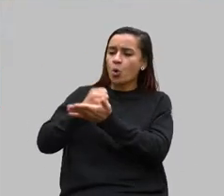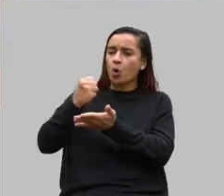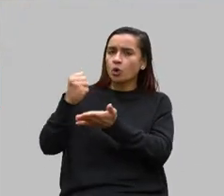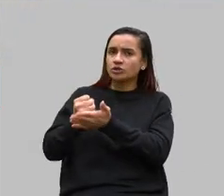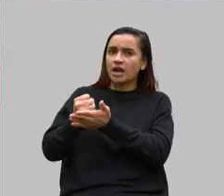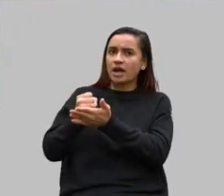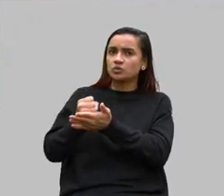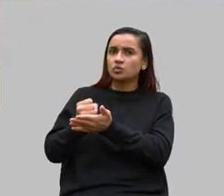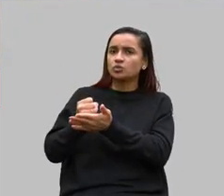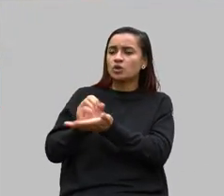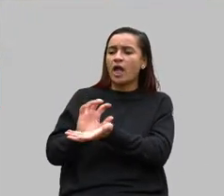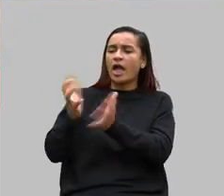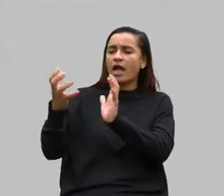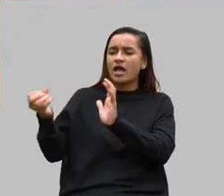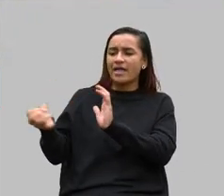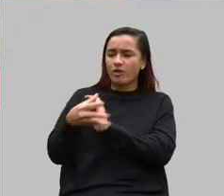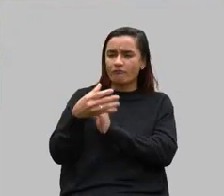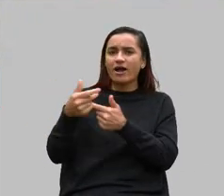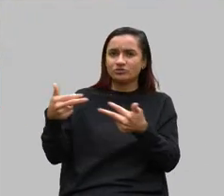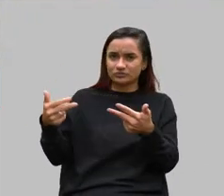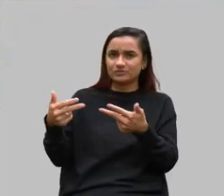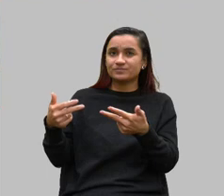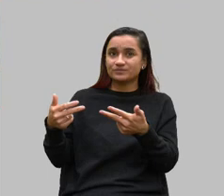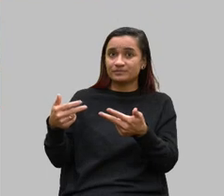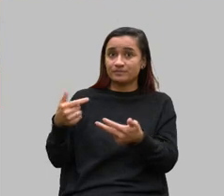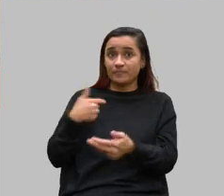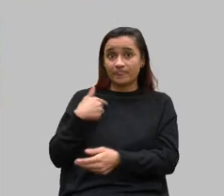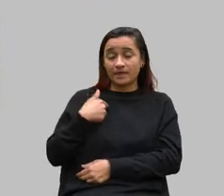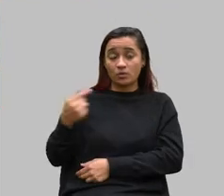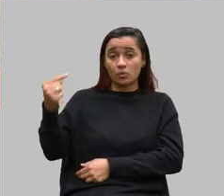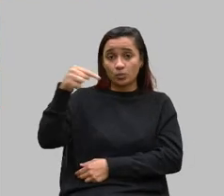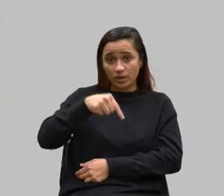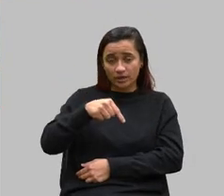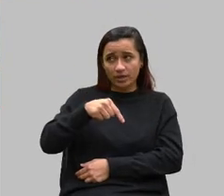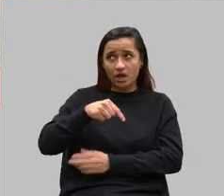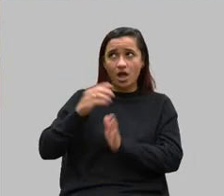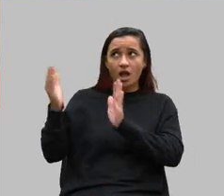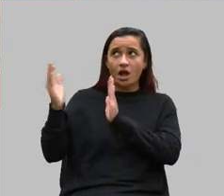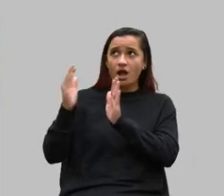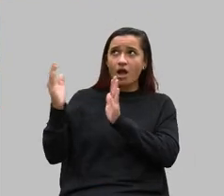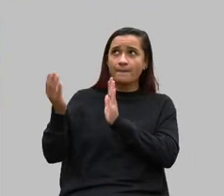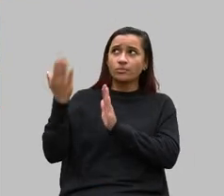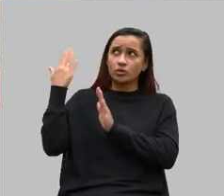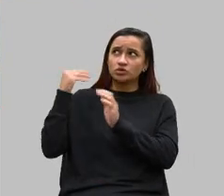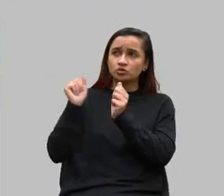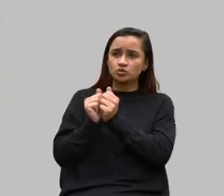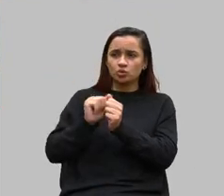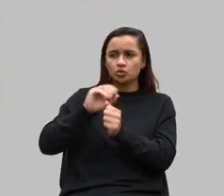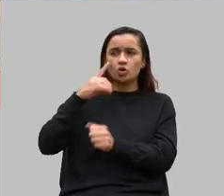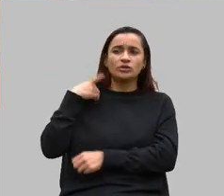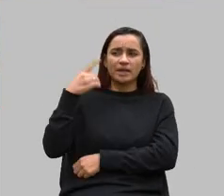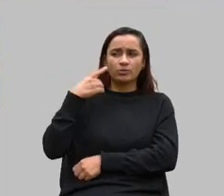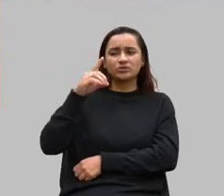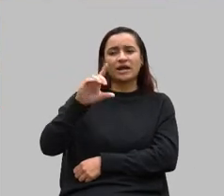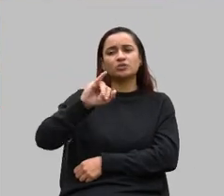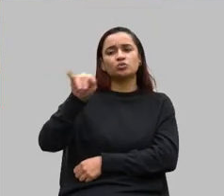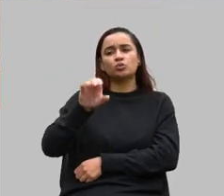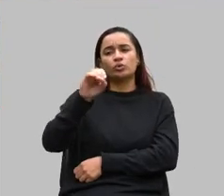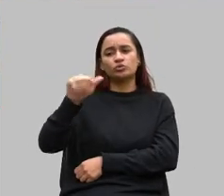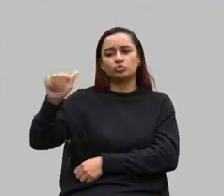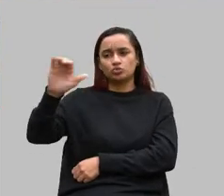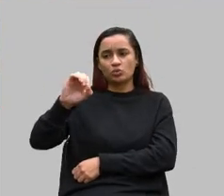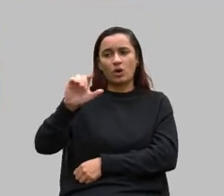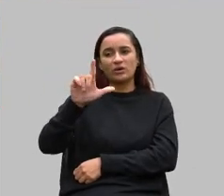sido recém renovados né Eu estive aqui na época com Deputado João leit teve uma audiência pública